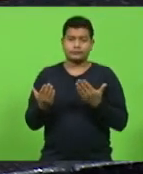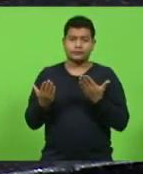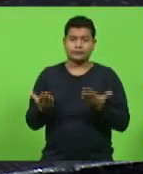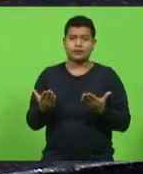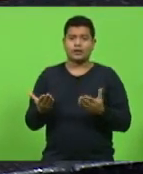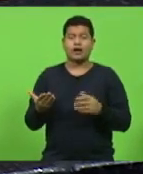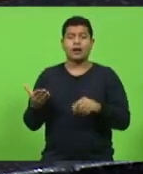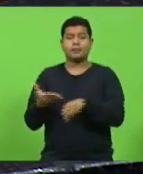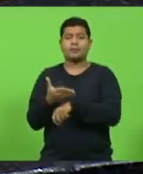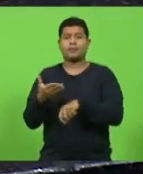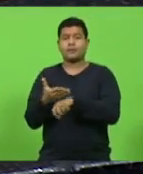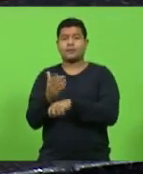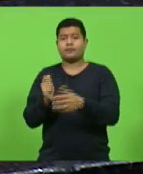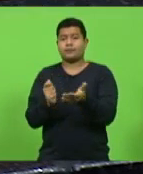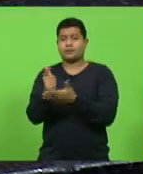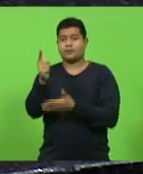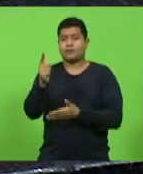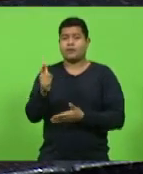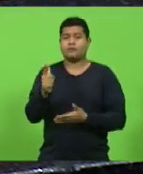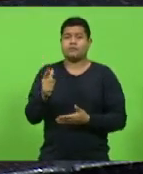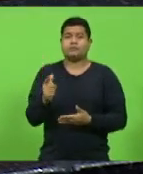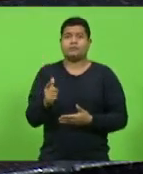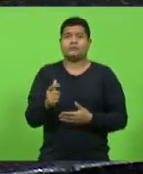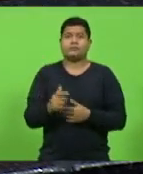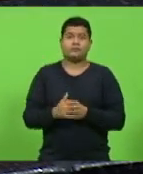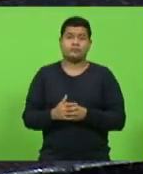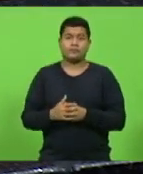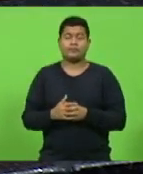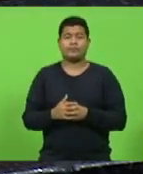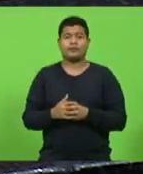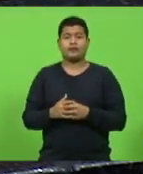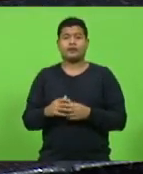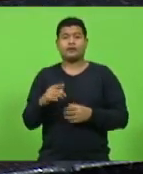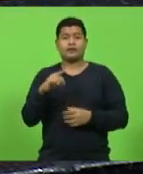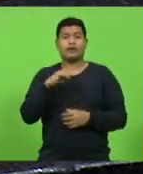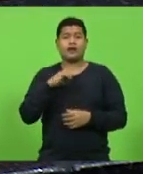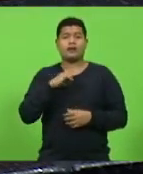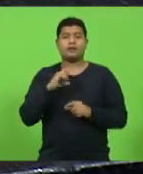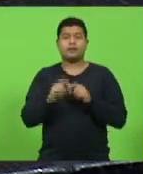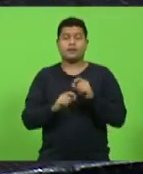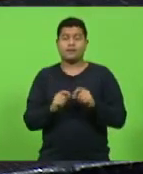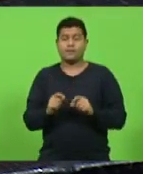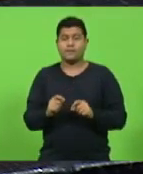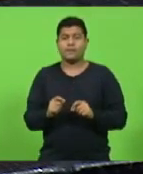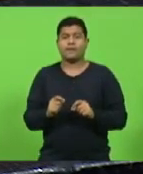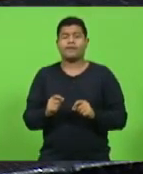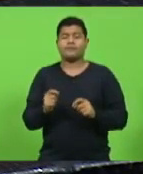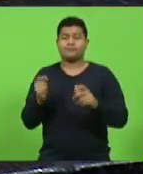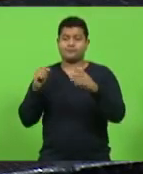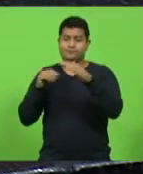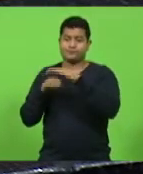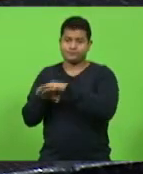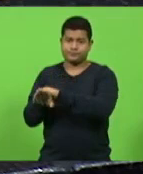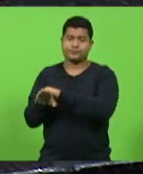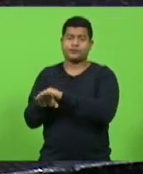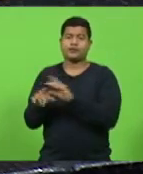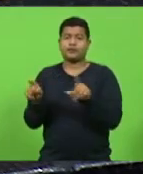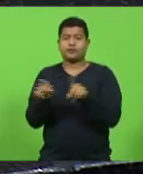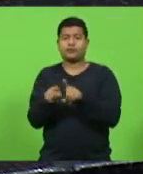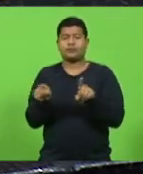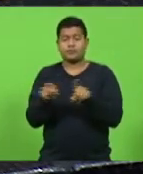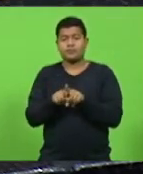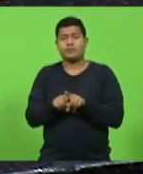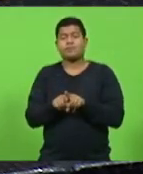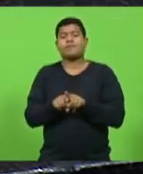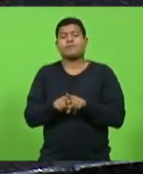na compra dos respiradores, restou definitivamente arquivado diante do parecer elaborado